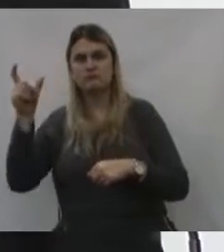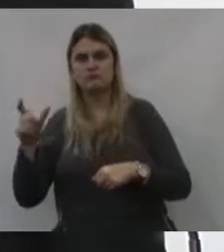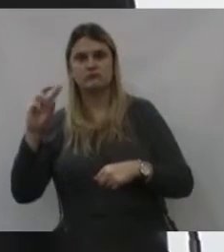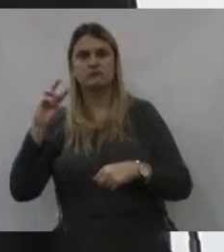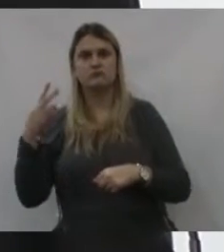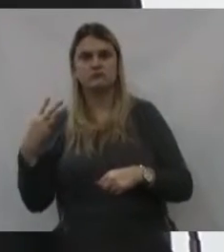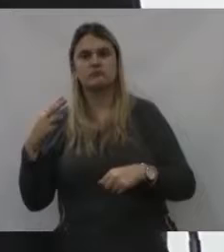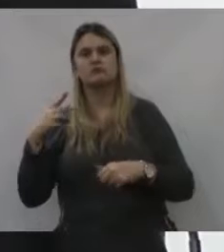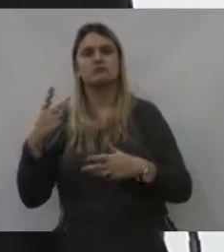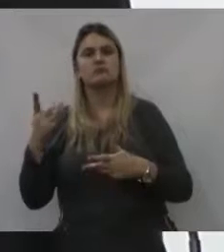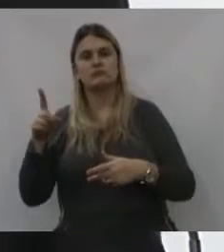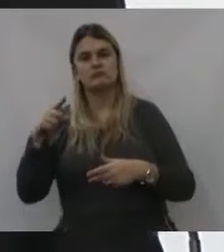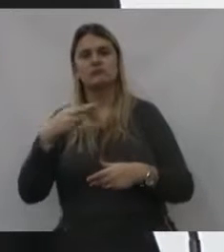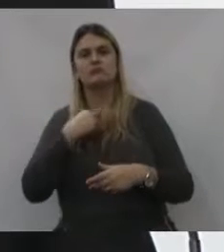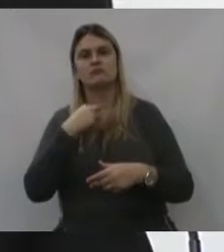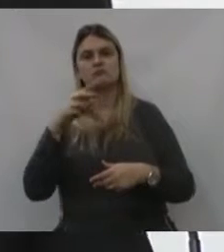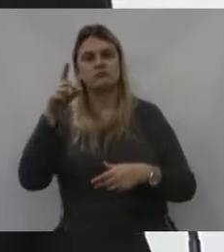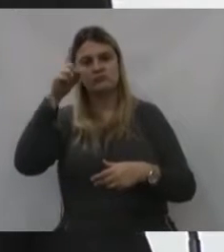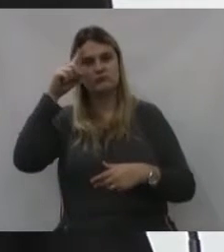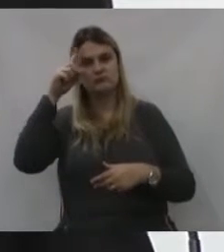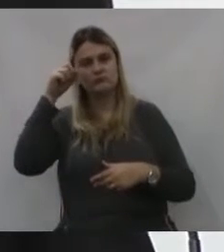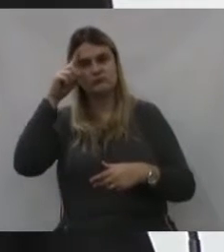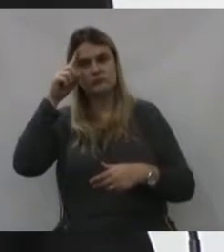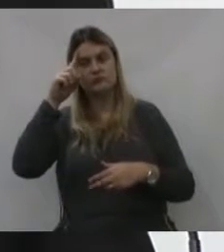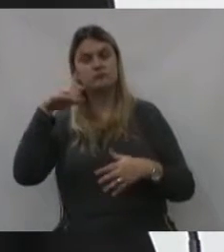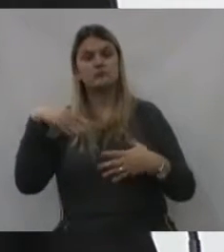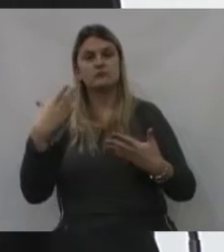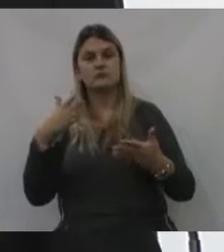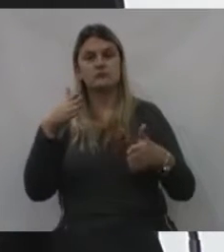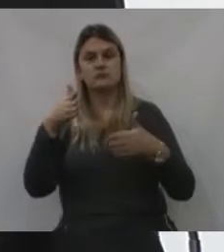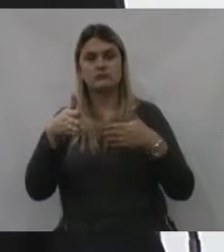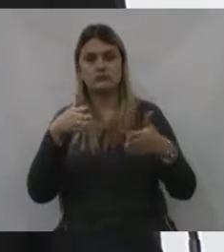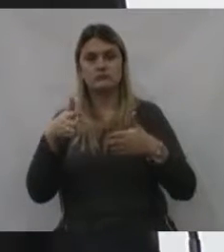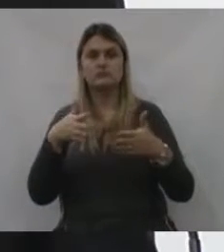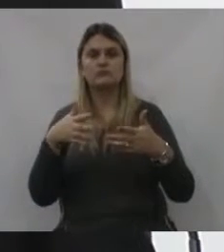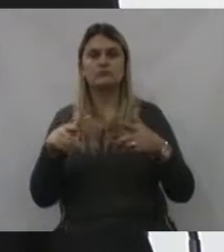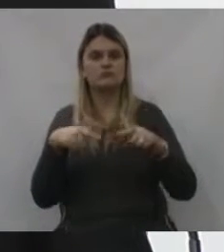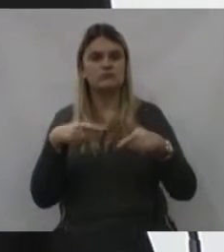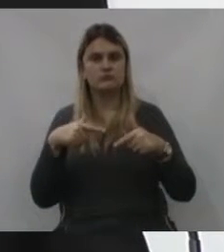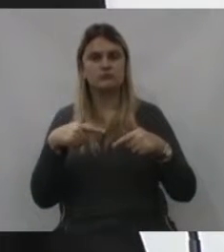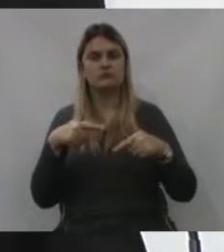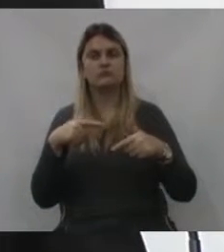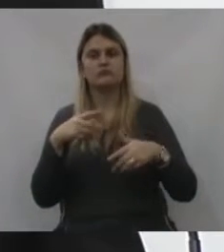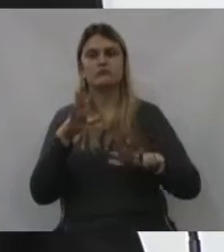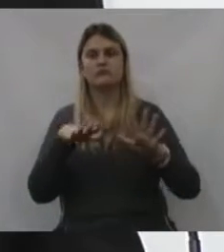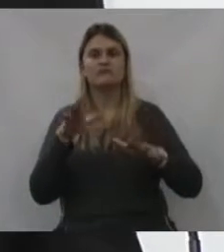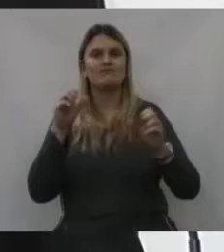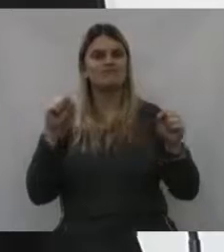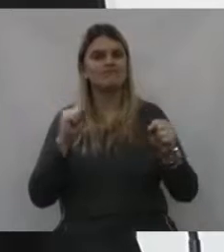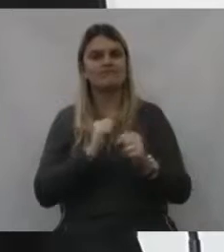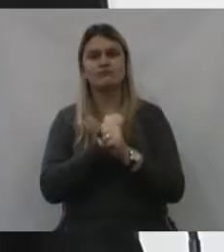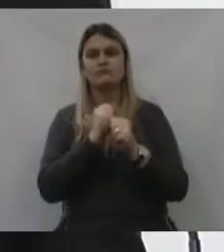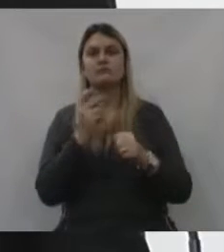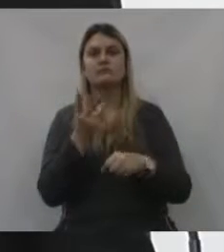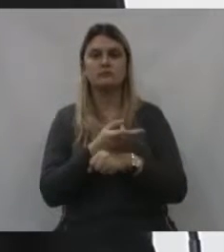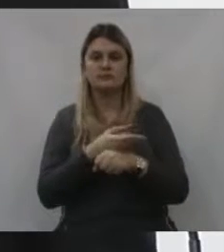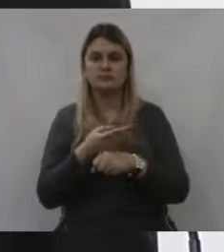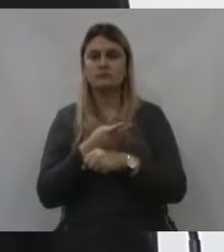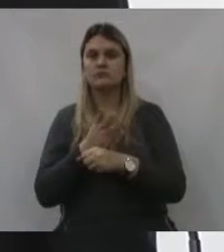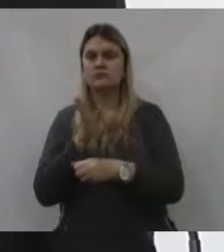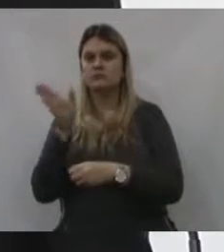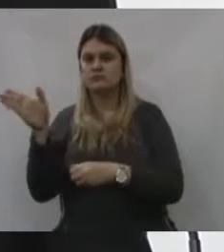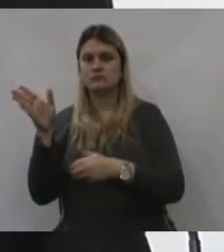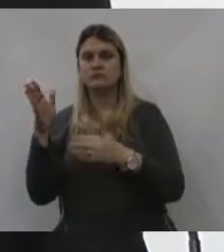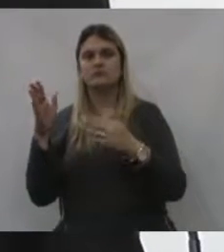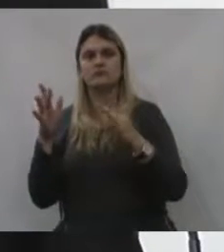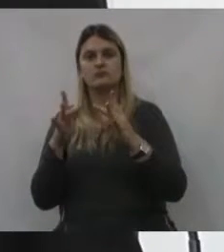que são muito ocupadas no seu dia a dia e, pela demanda que existe e é humanamente impossível,